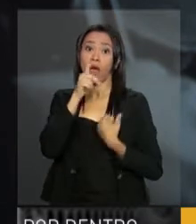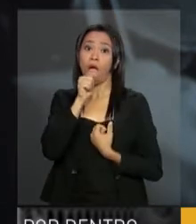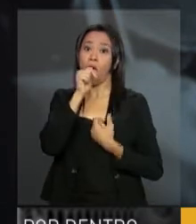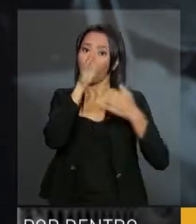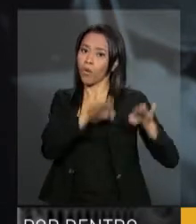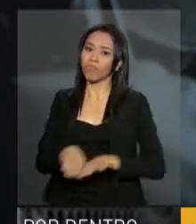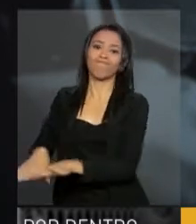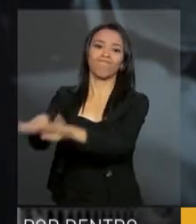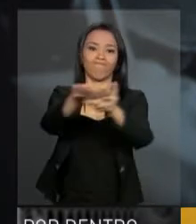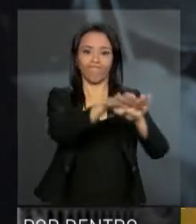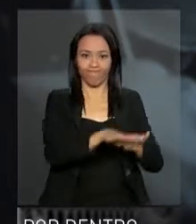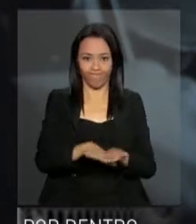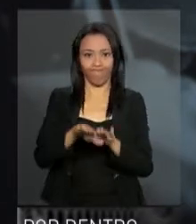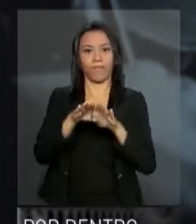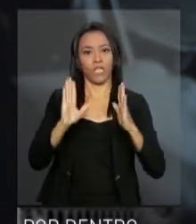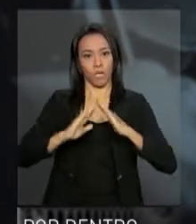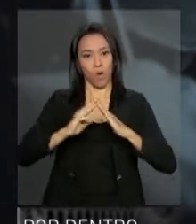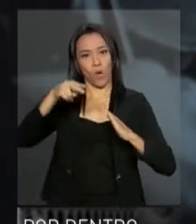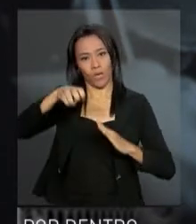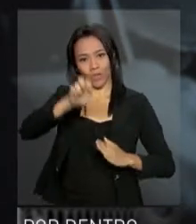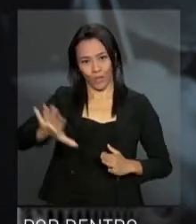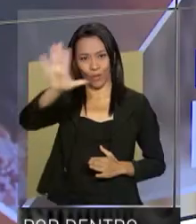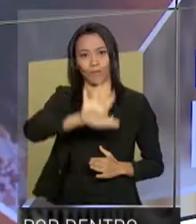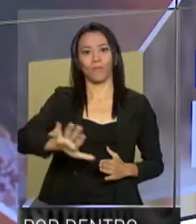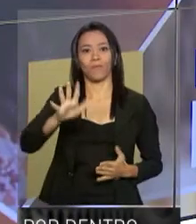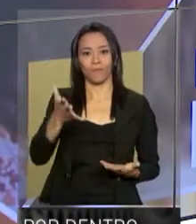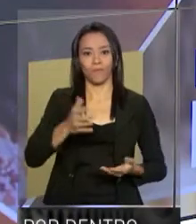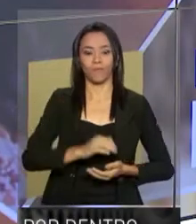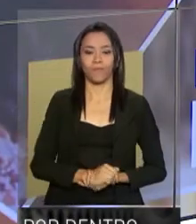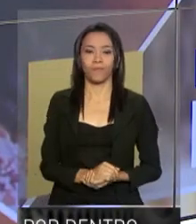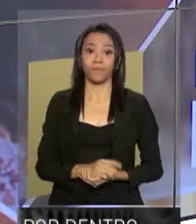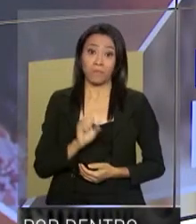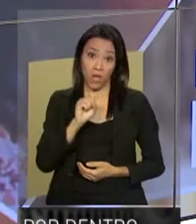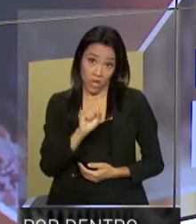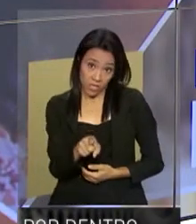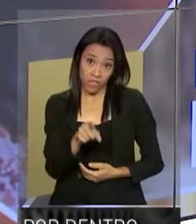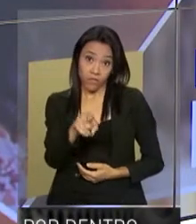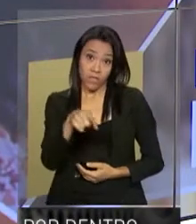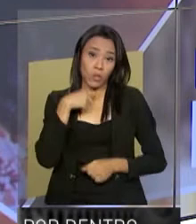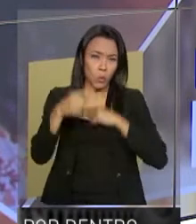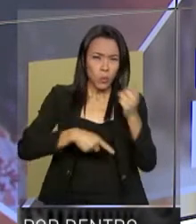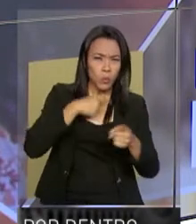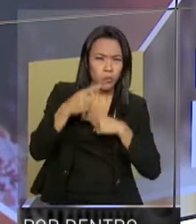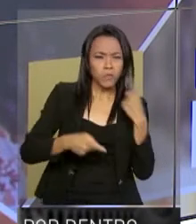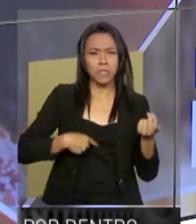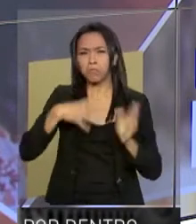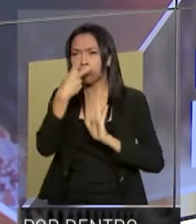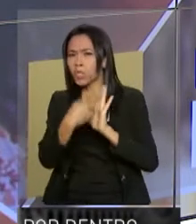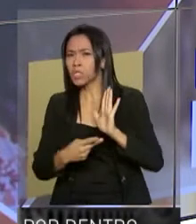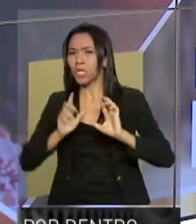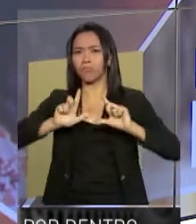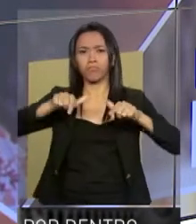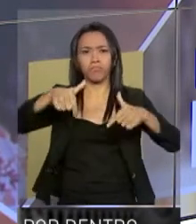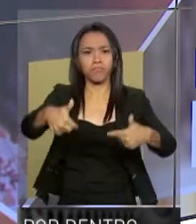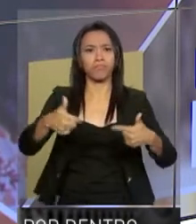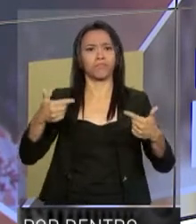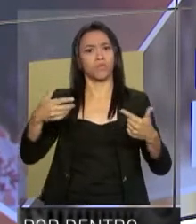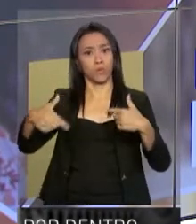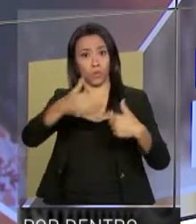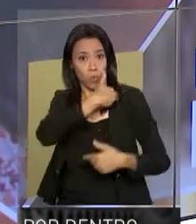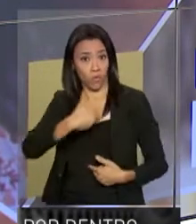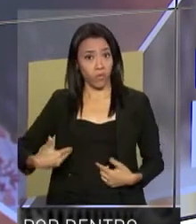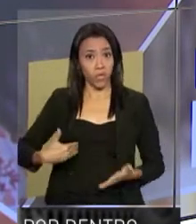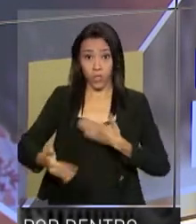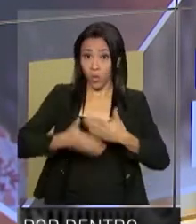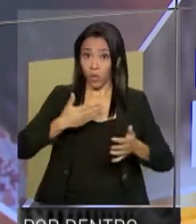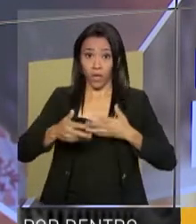população desta parte do nosso país. Olha, se você tem dúvidas sobre algum projeto ou ação do governo, de